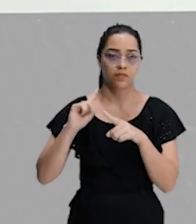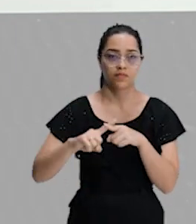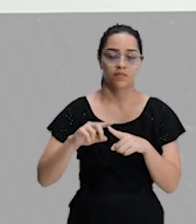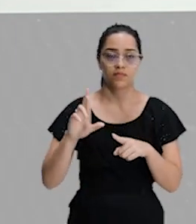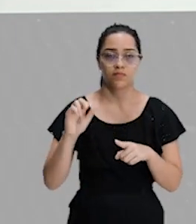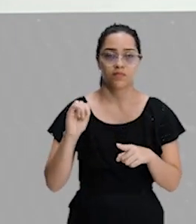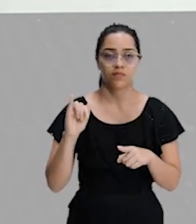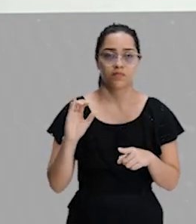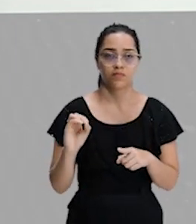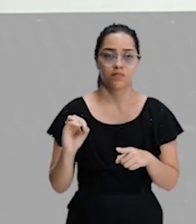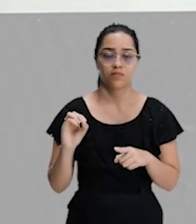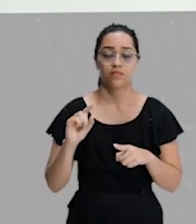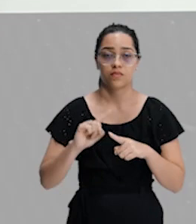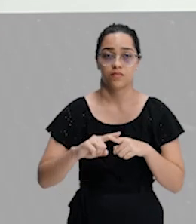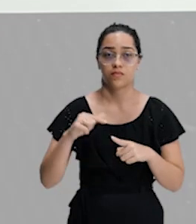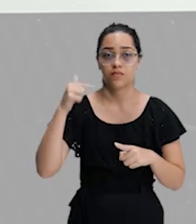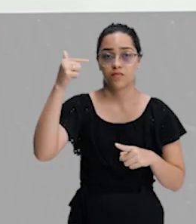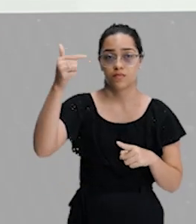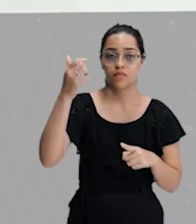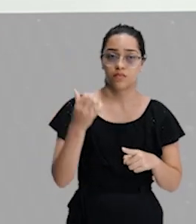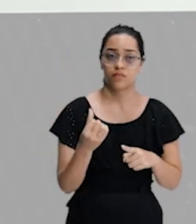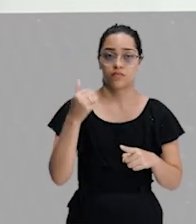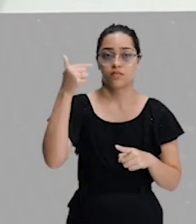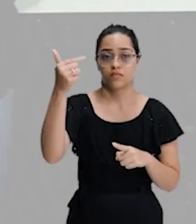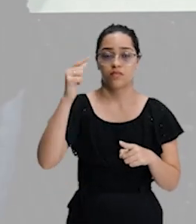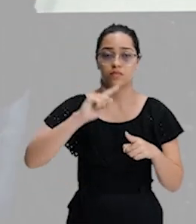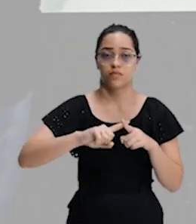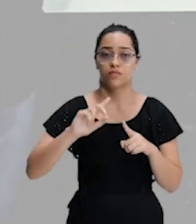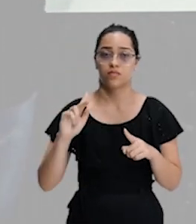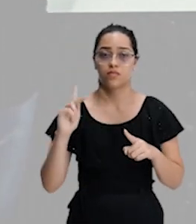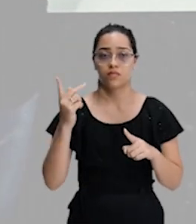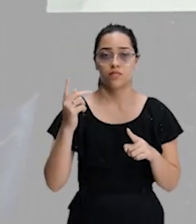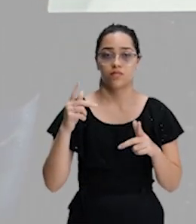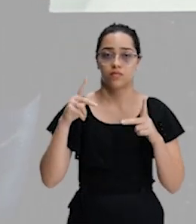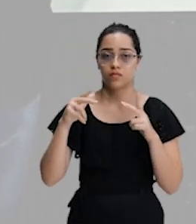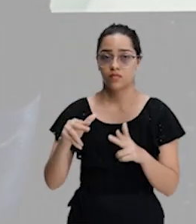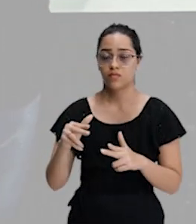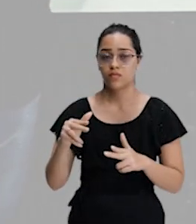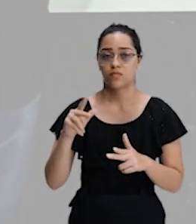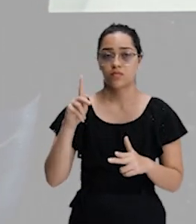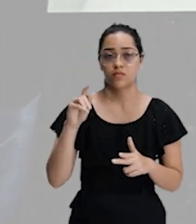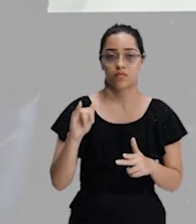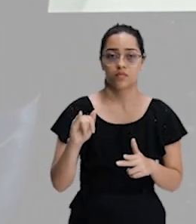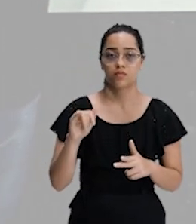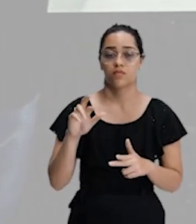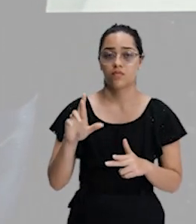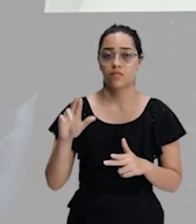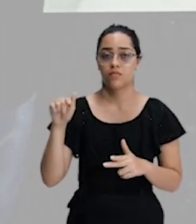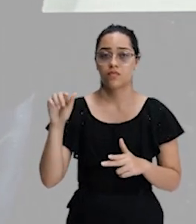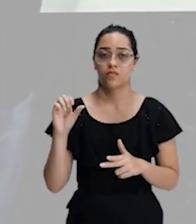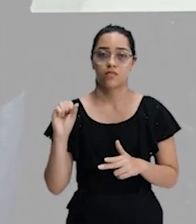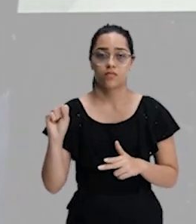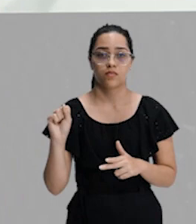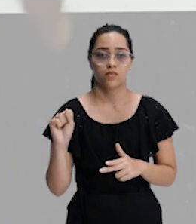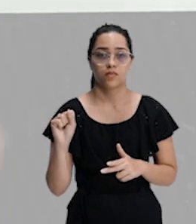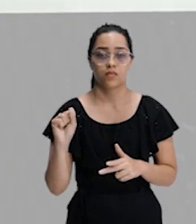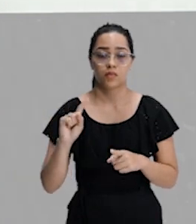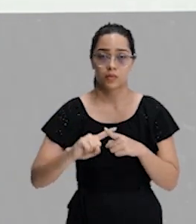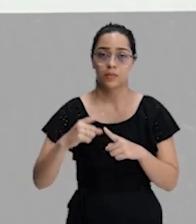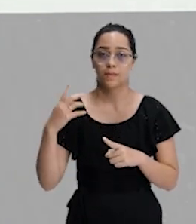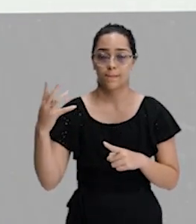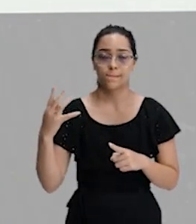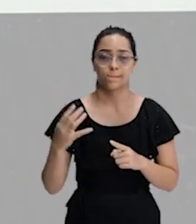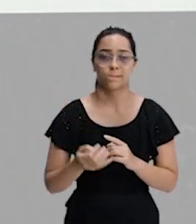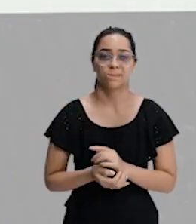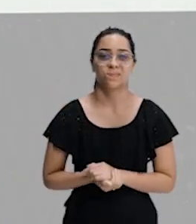raio ao quadrado, que é 6 ao quadrado, vezes a altura, que é H. Aqui nosso raio é 8 e aqui é